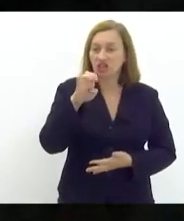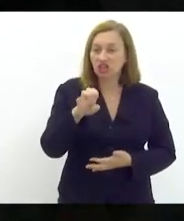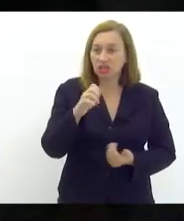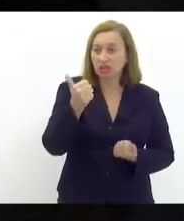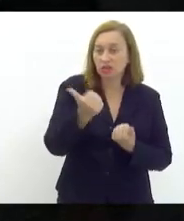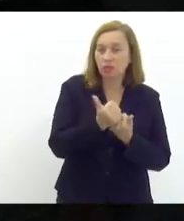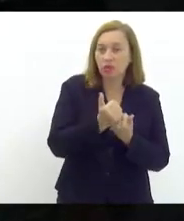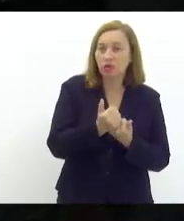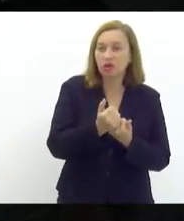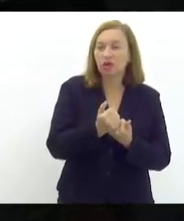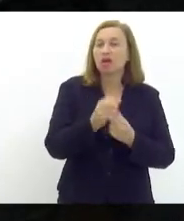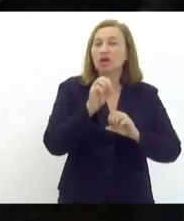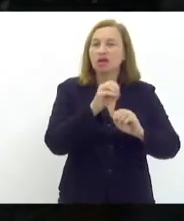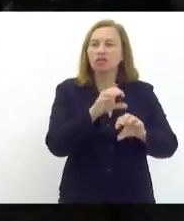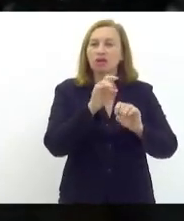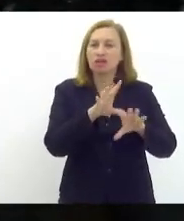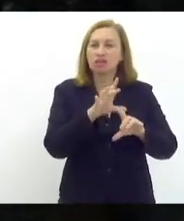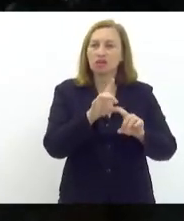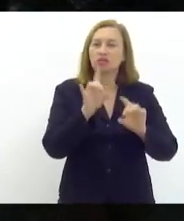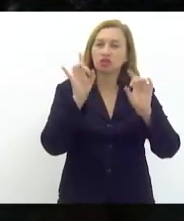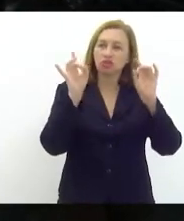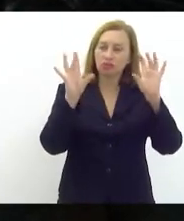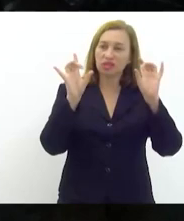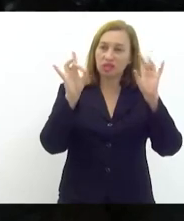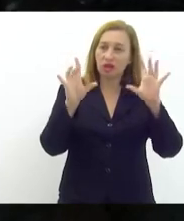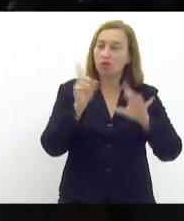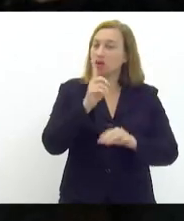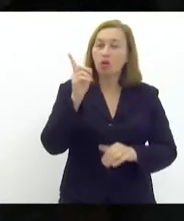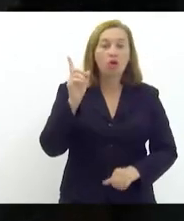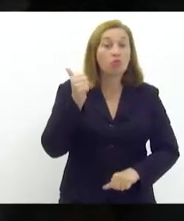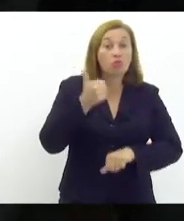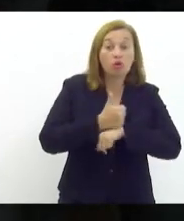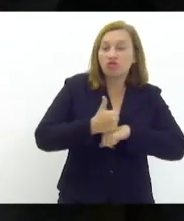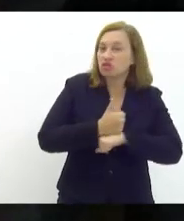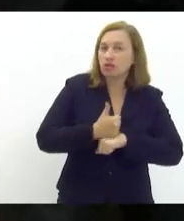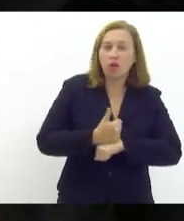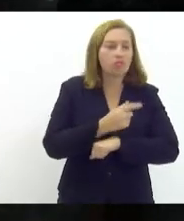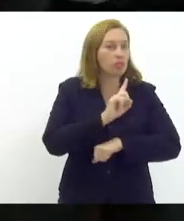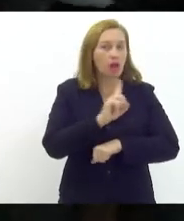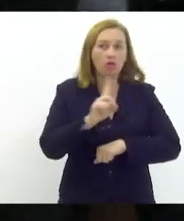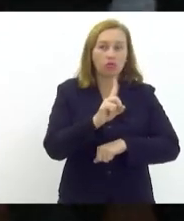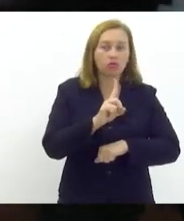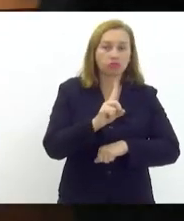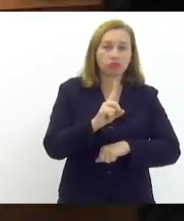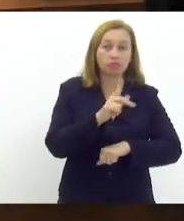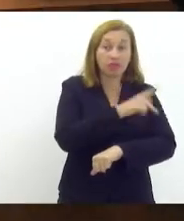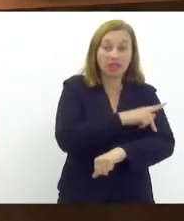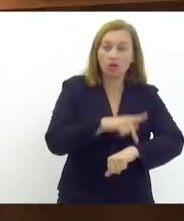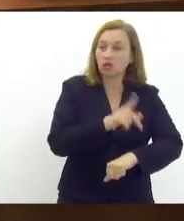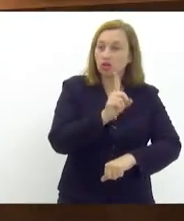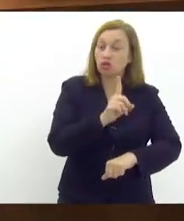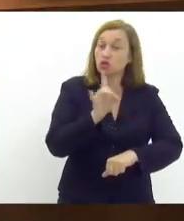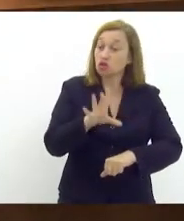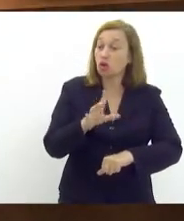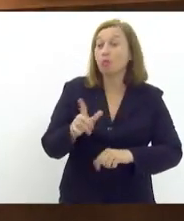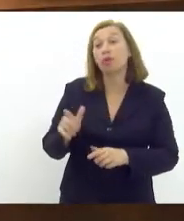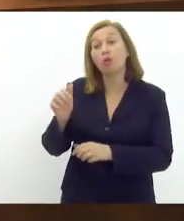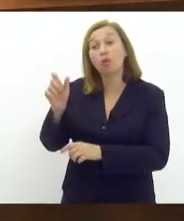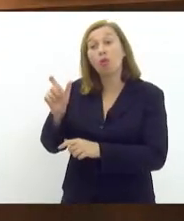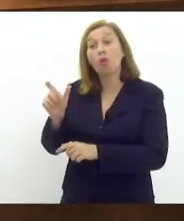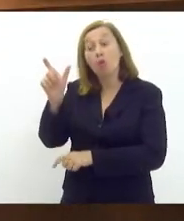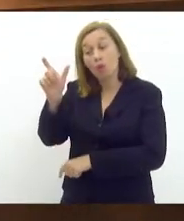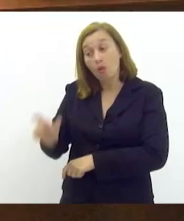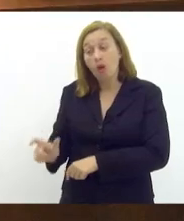especial que não é um profissional que garante apoio pedagógico ele é um profissional que garante para aqueles estudantes que tem